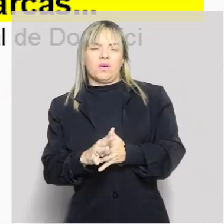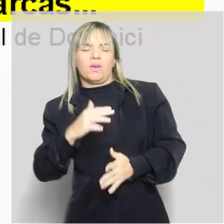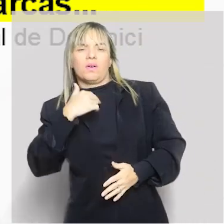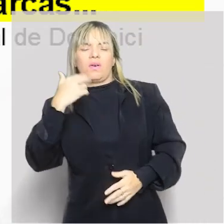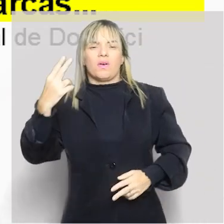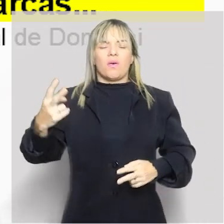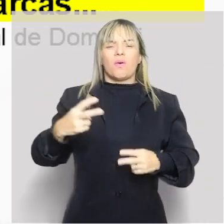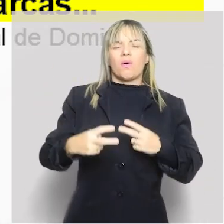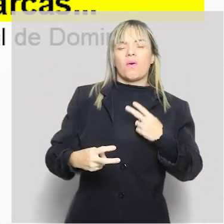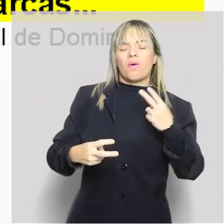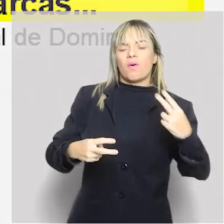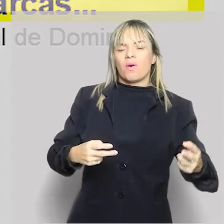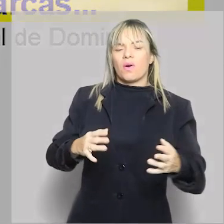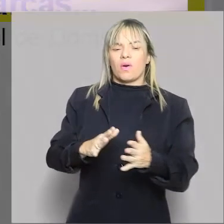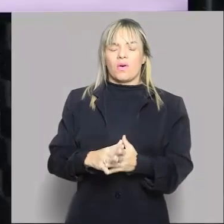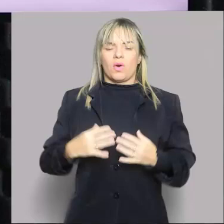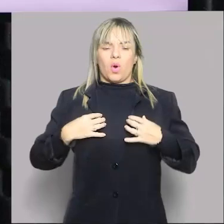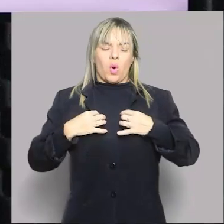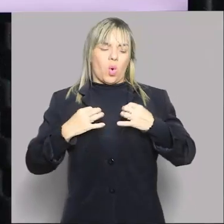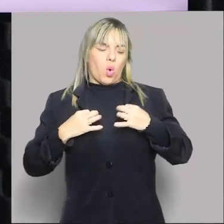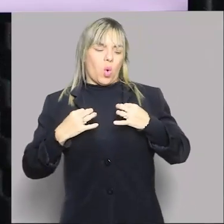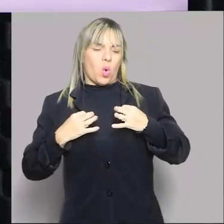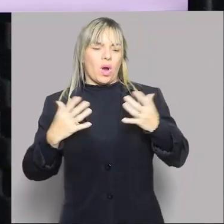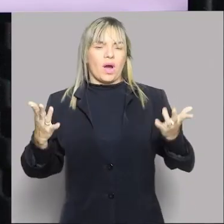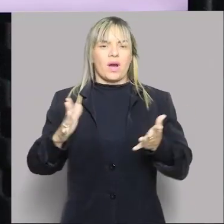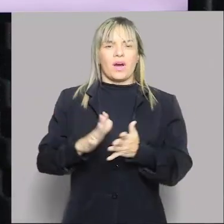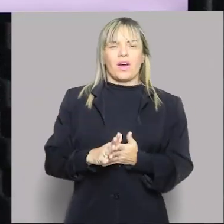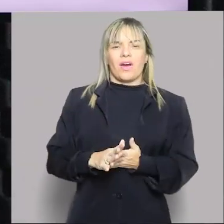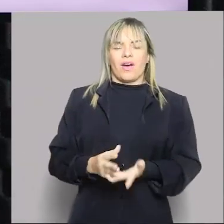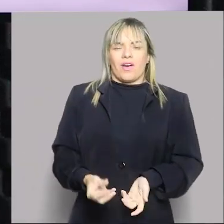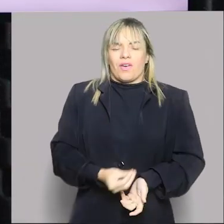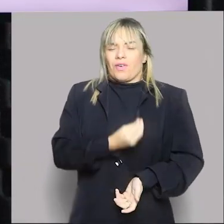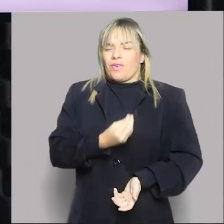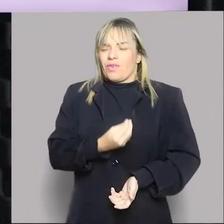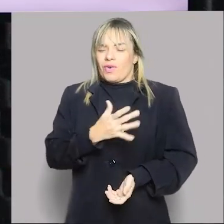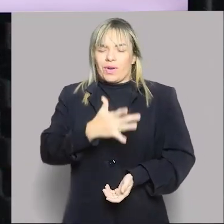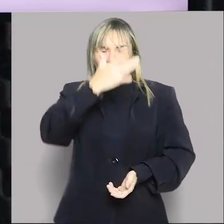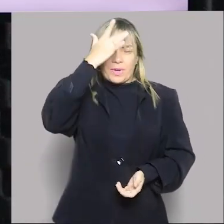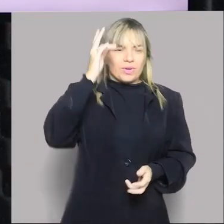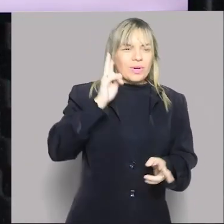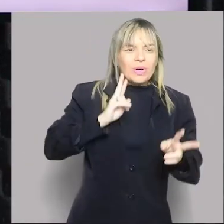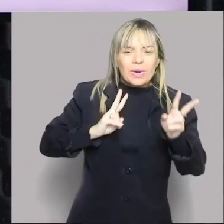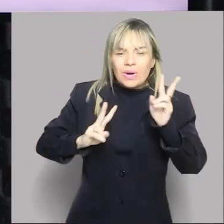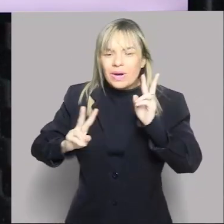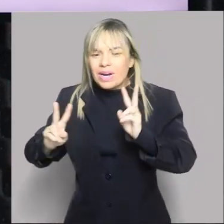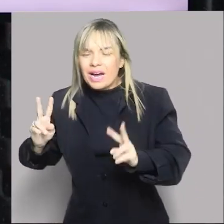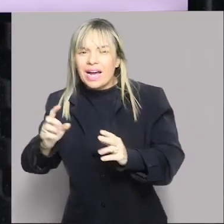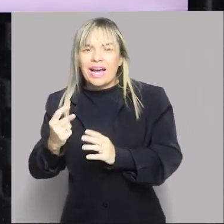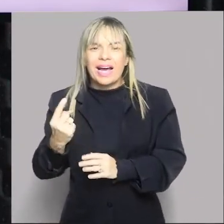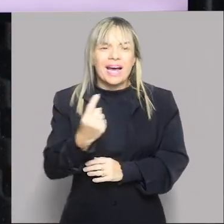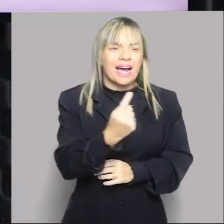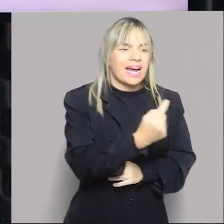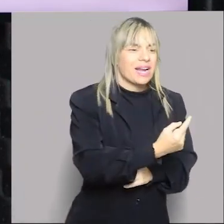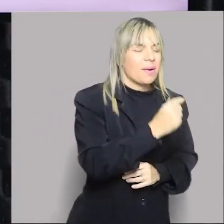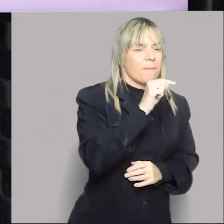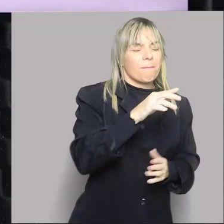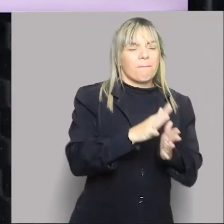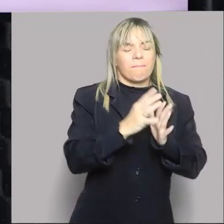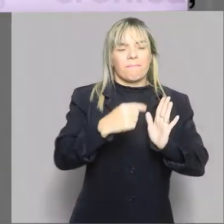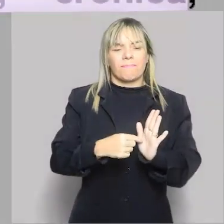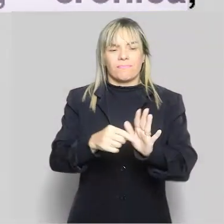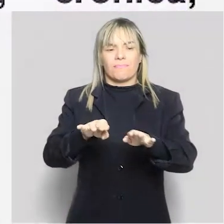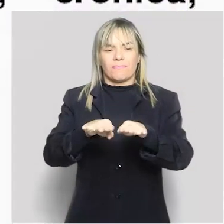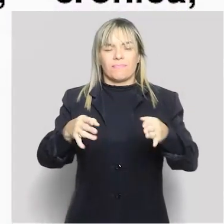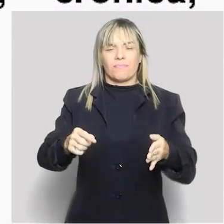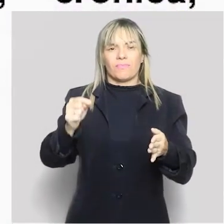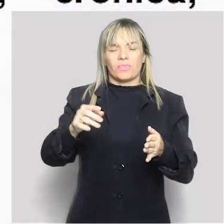cena, figurino. O teatro, ele é vivo, porque a plateia está ali. E cada apresentação é de um jeito. Não tem como você diferenciar. Nós estamos